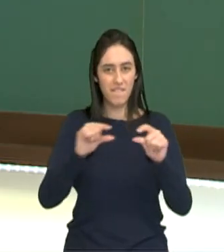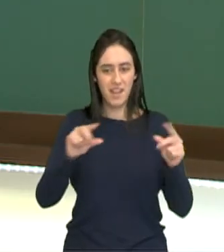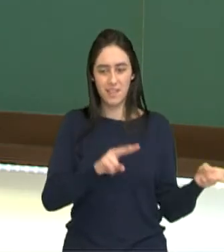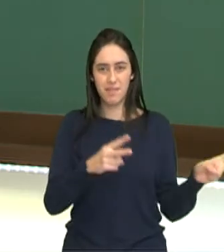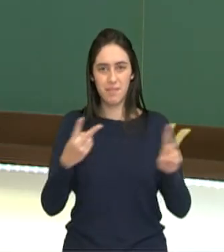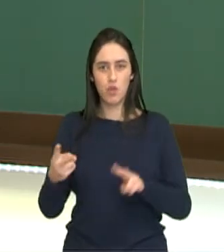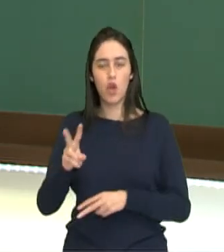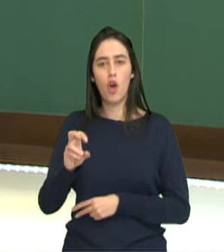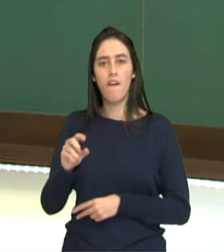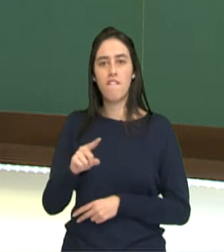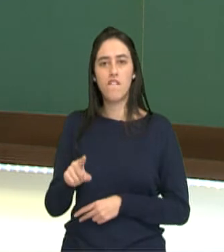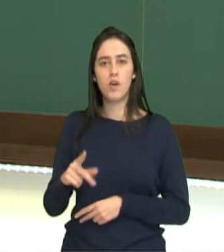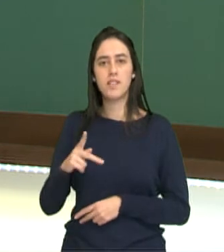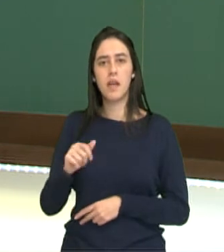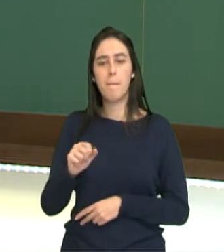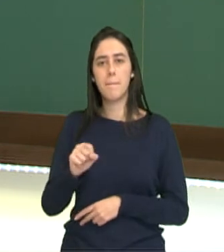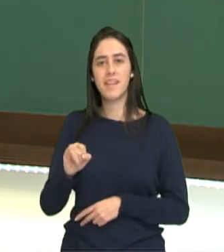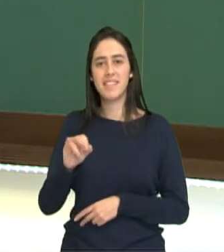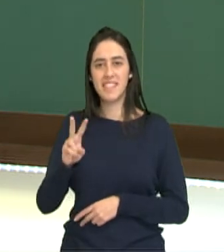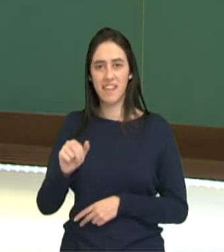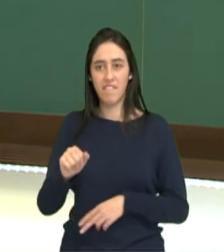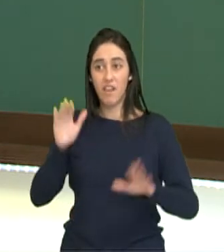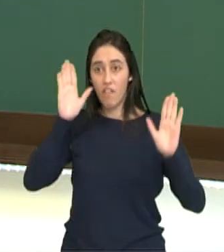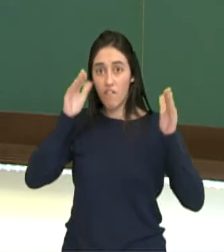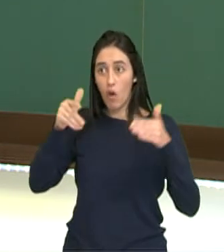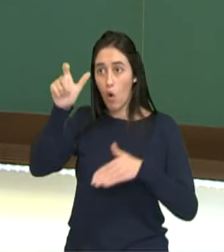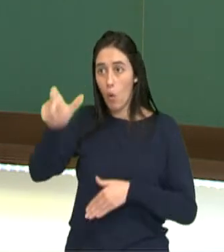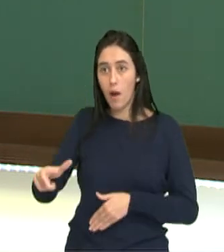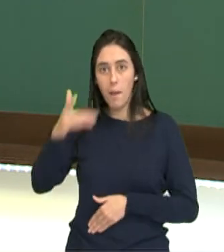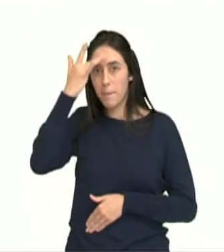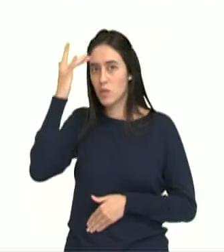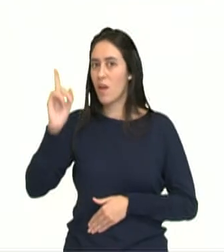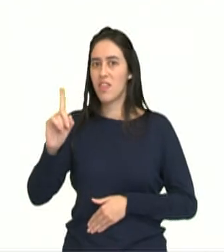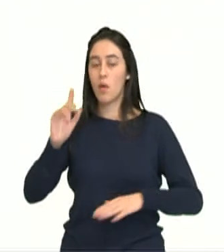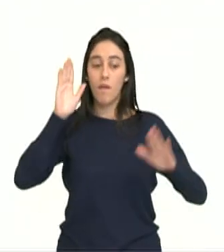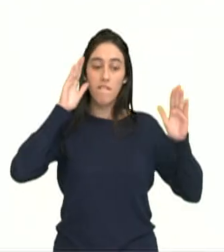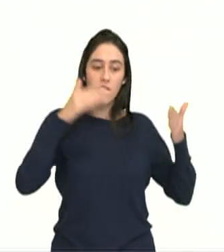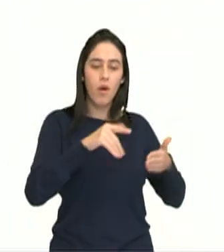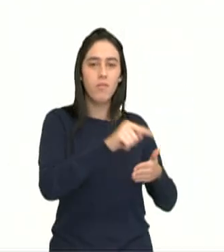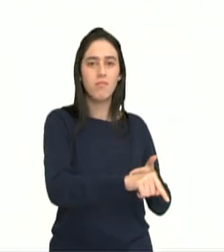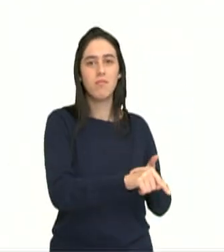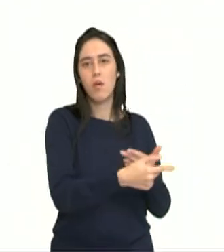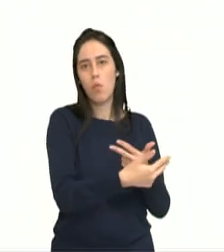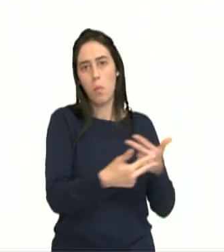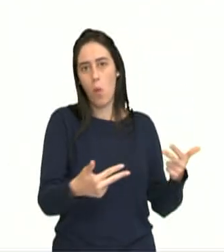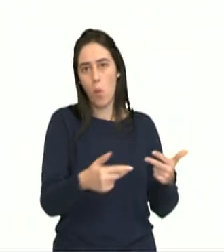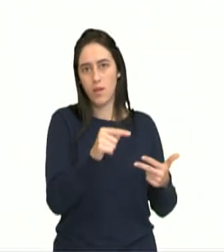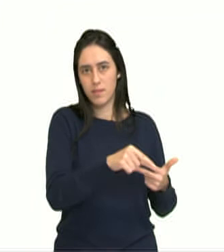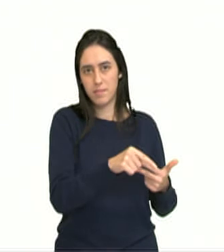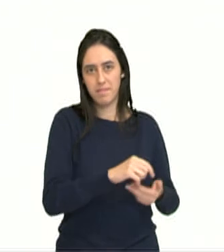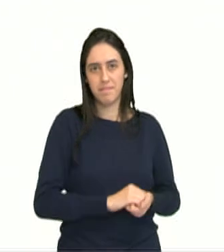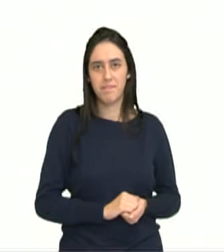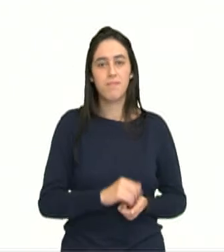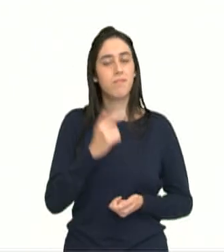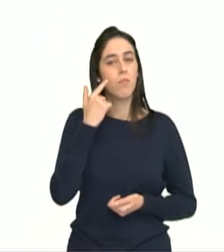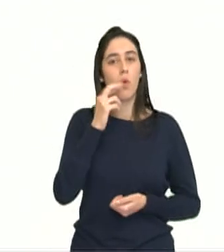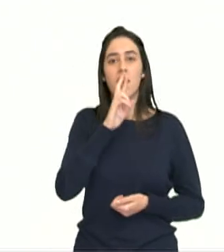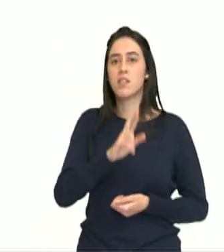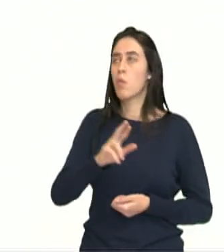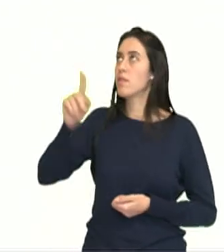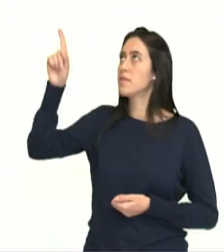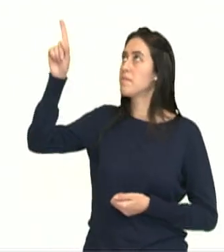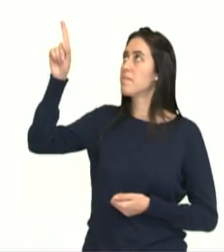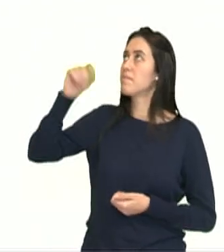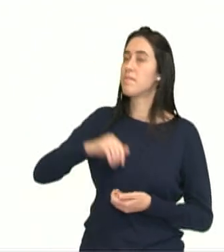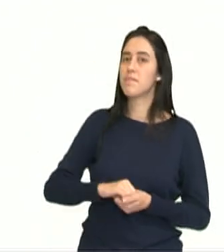disse, o foco sai do sujeito para o objeto. Então, a new car will be bought by Hank, ao invés